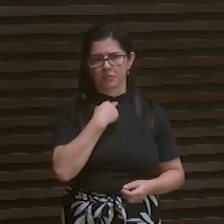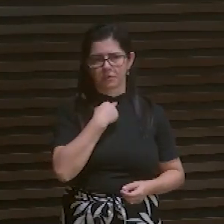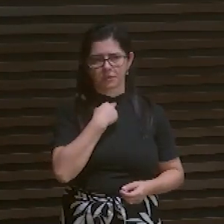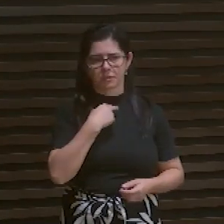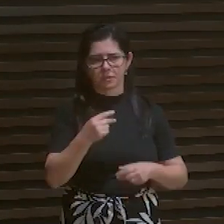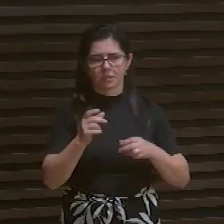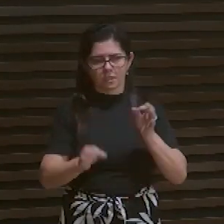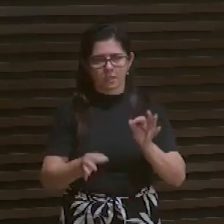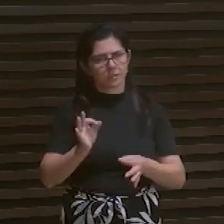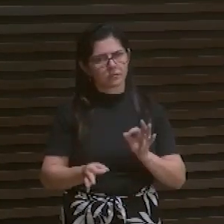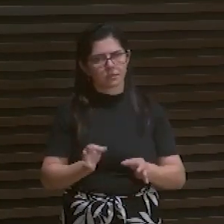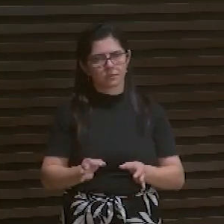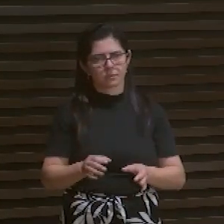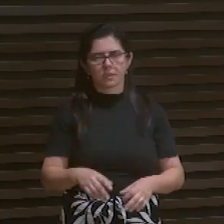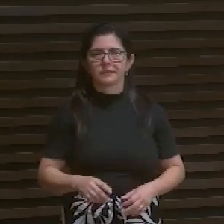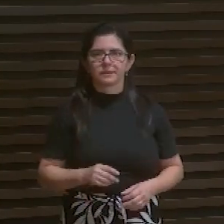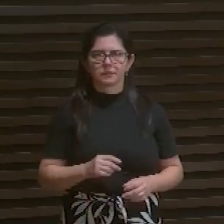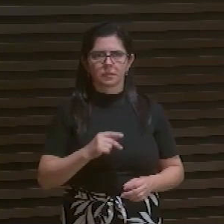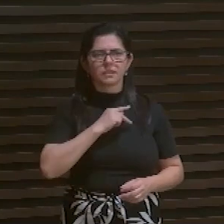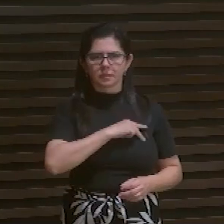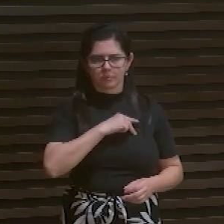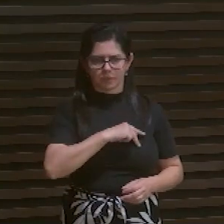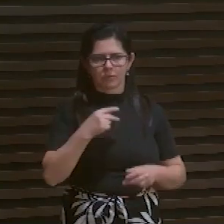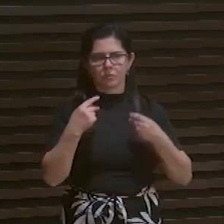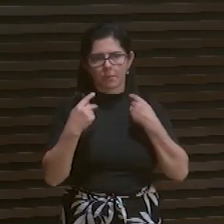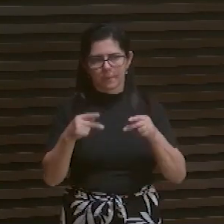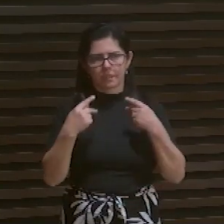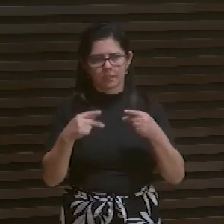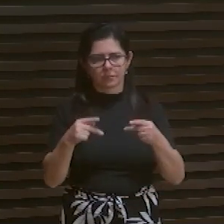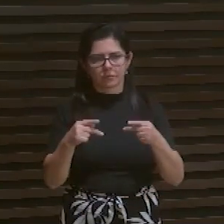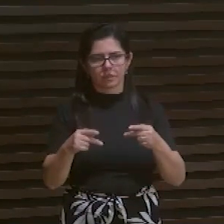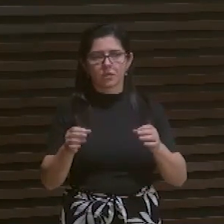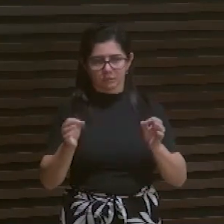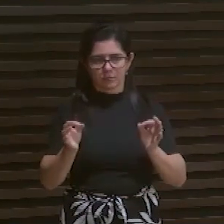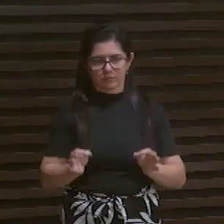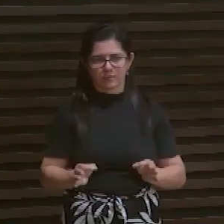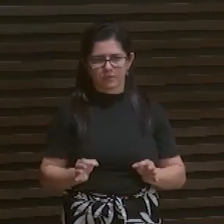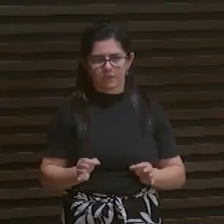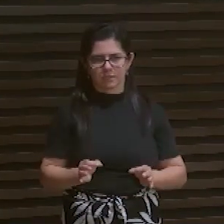Né? Então, se Paulo pregava com menos eloquência e Paulo com mais, amém.